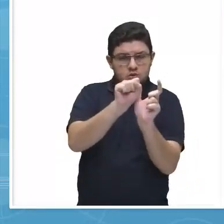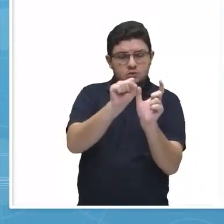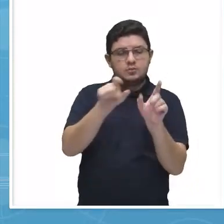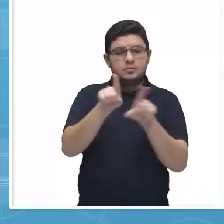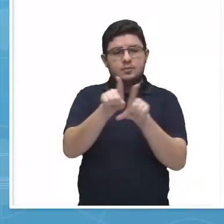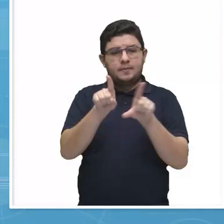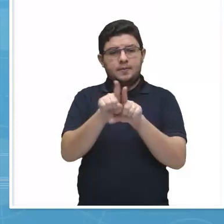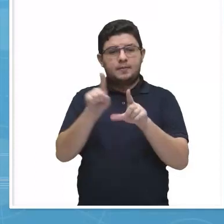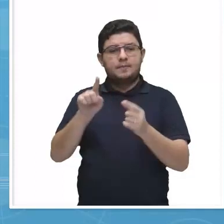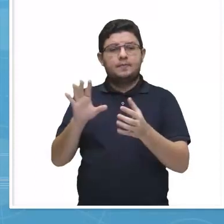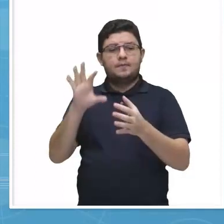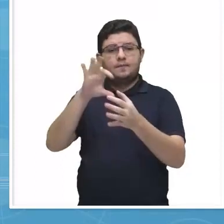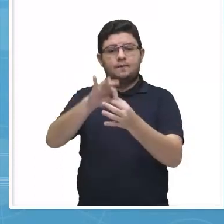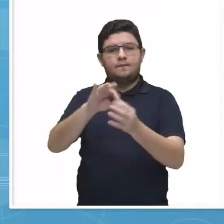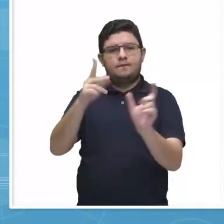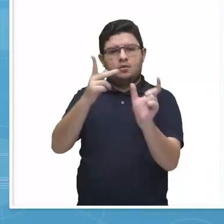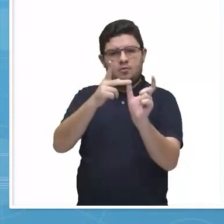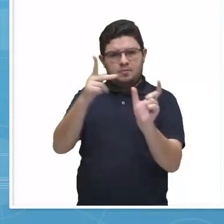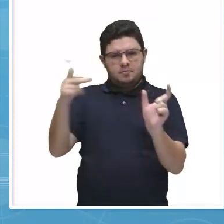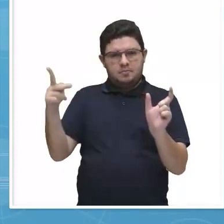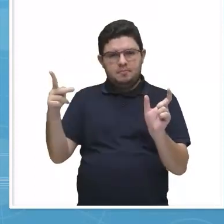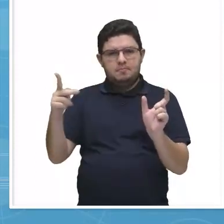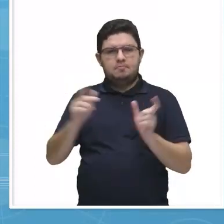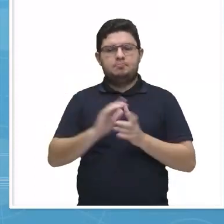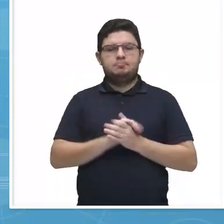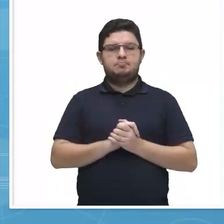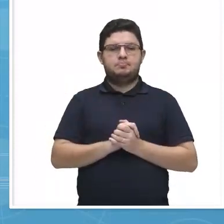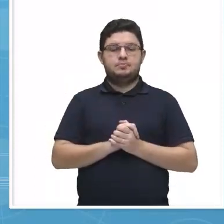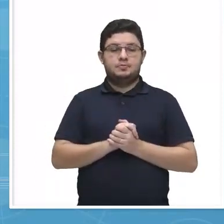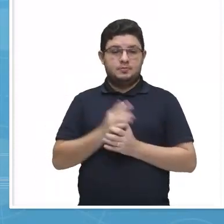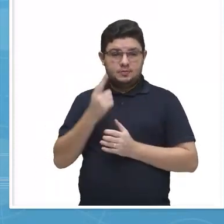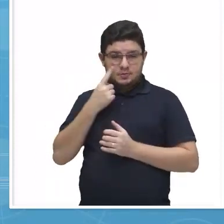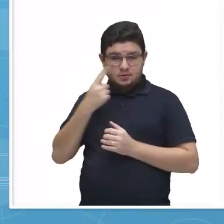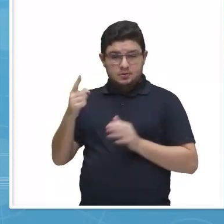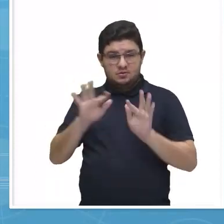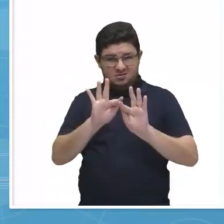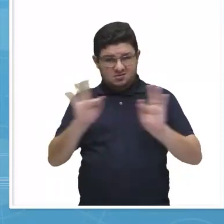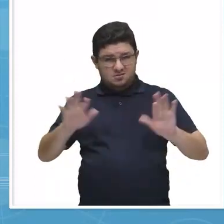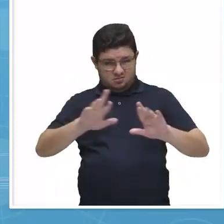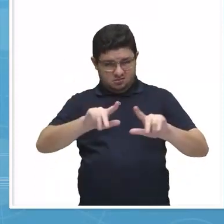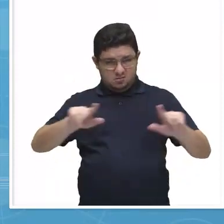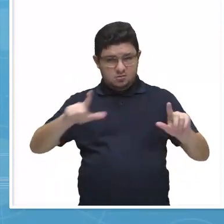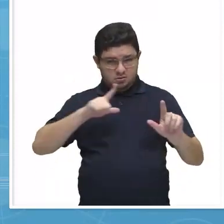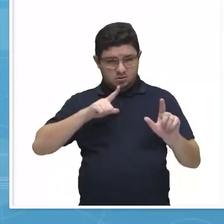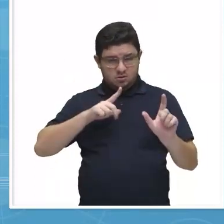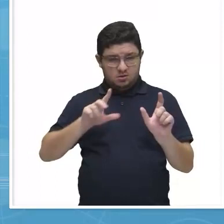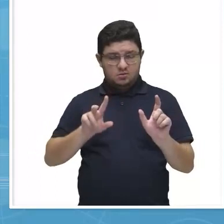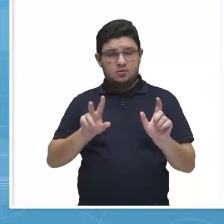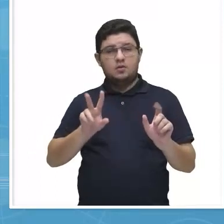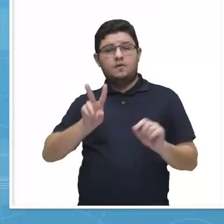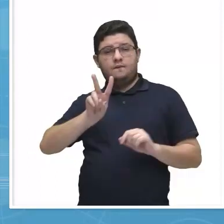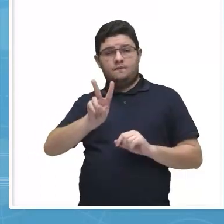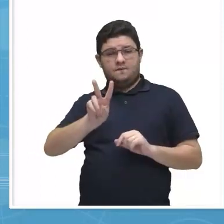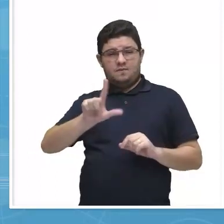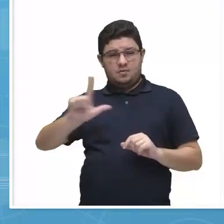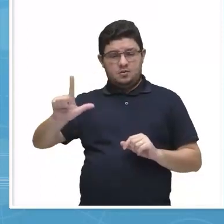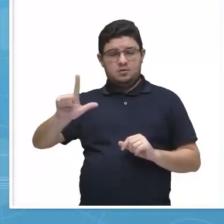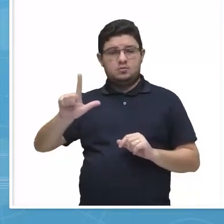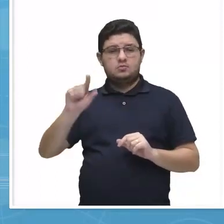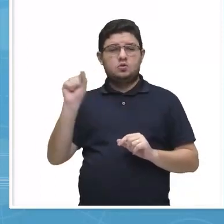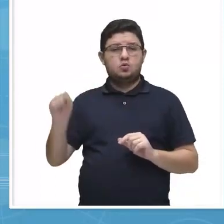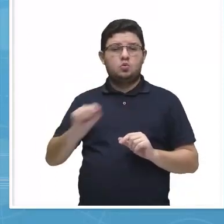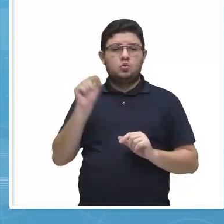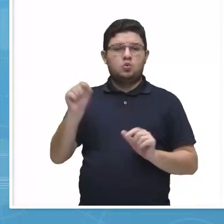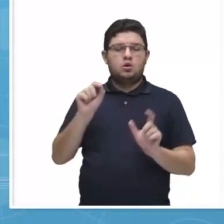atributo, que é o predicativo. Então, nestas orações com verbo de ligação, o sujeito, gente, o sujeito da oração, ele não